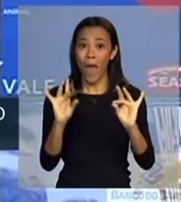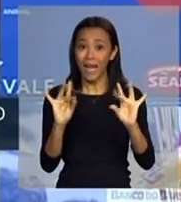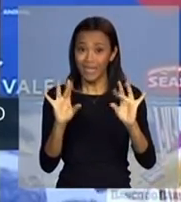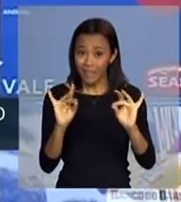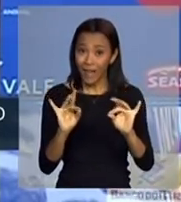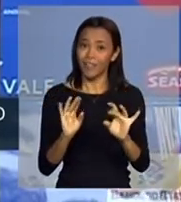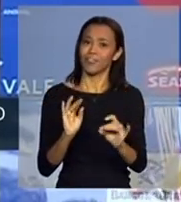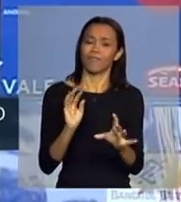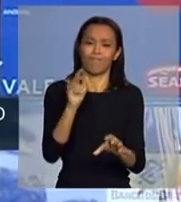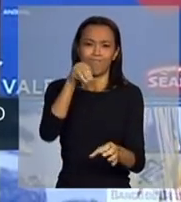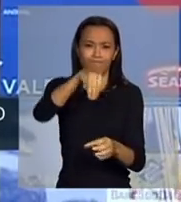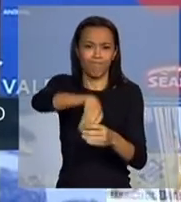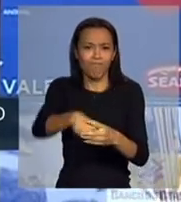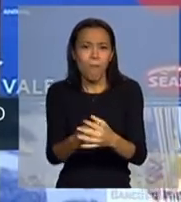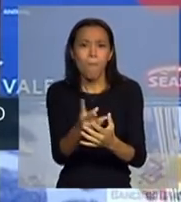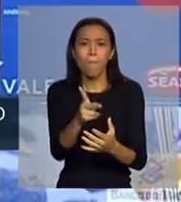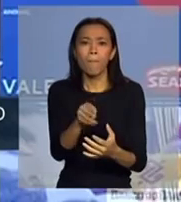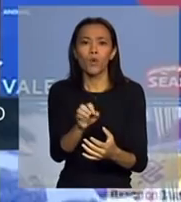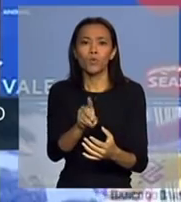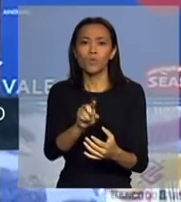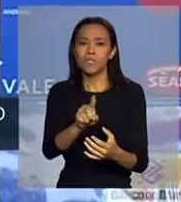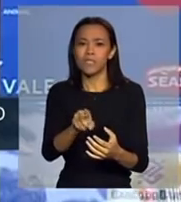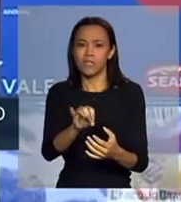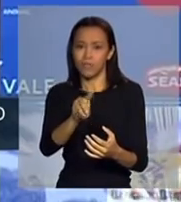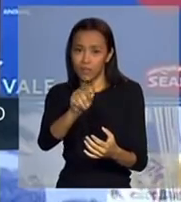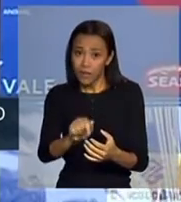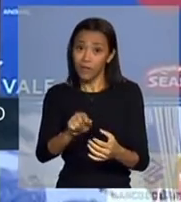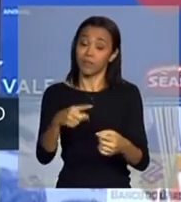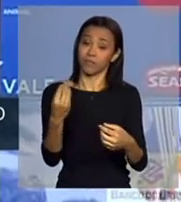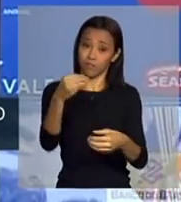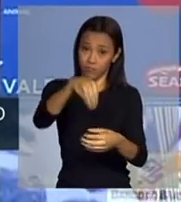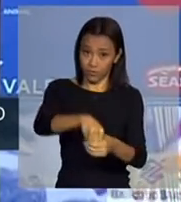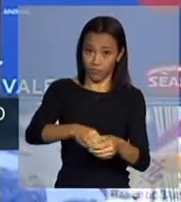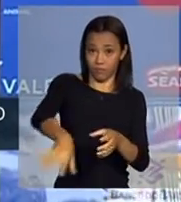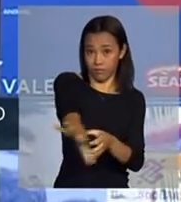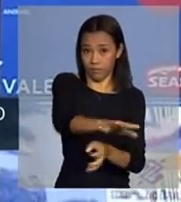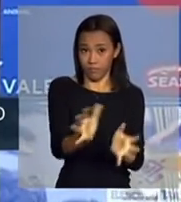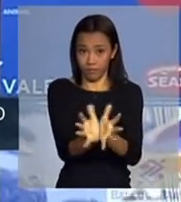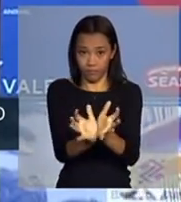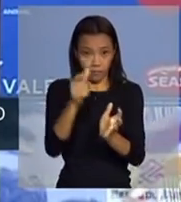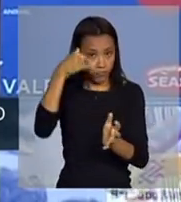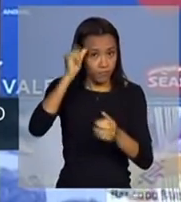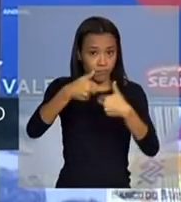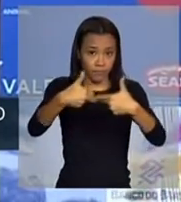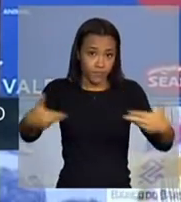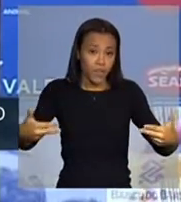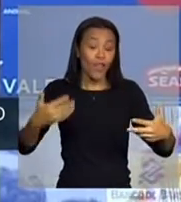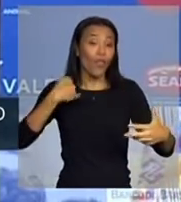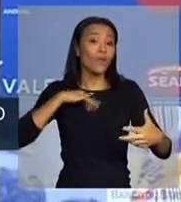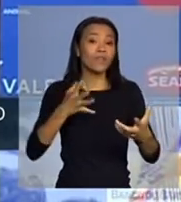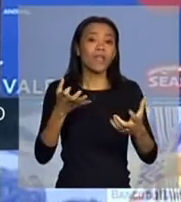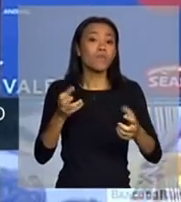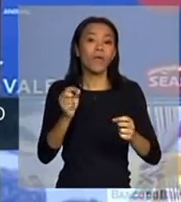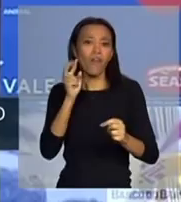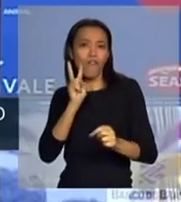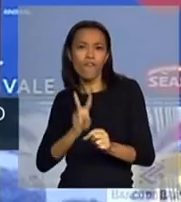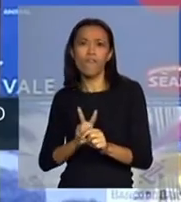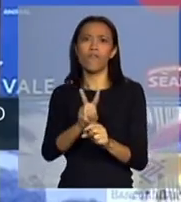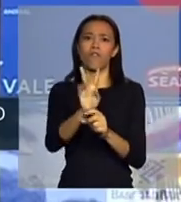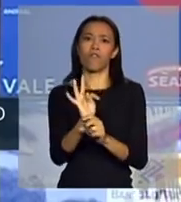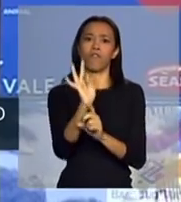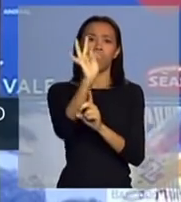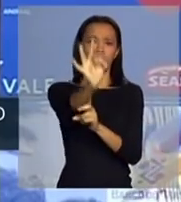essa é uma questão para entendimento e acertos dentro da própria cadeia produtiva. Queremos olhar para a frente, queremos